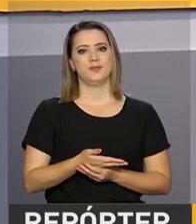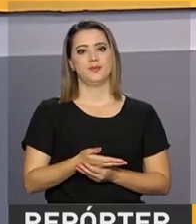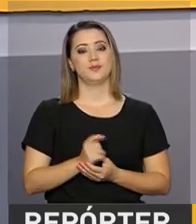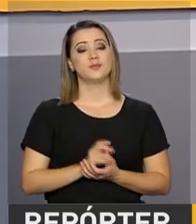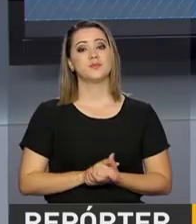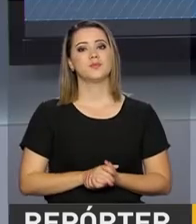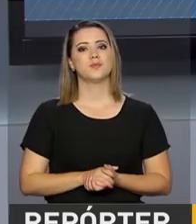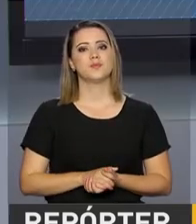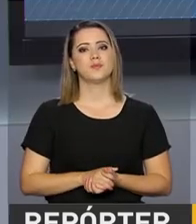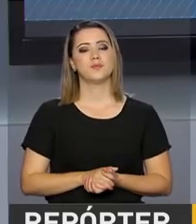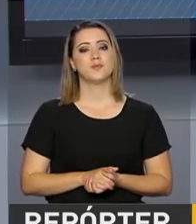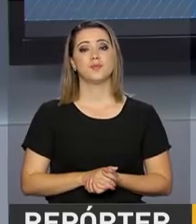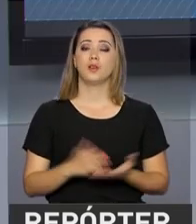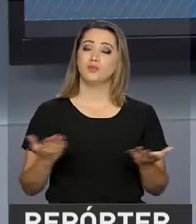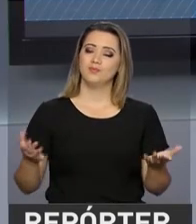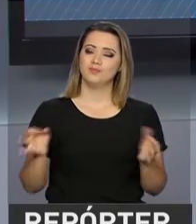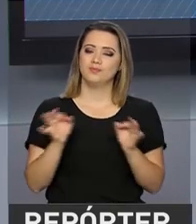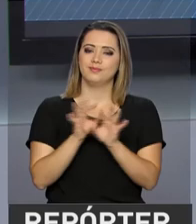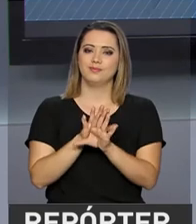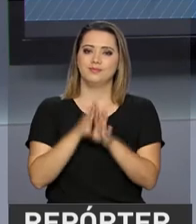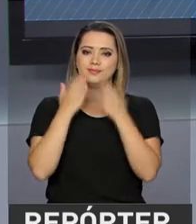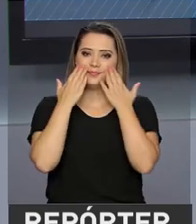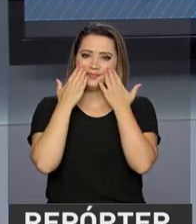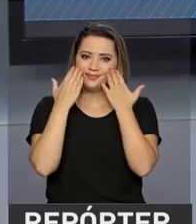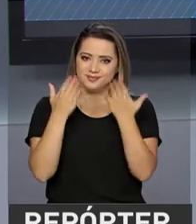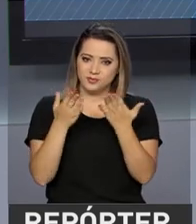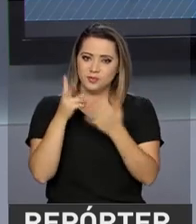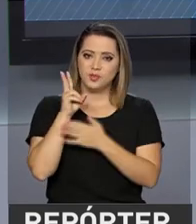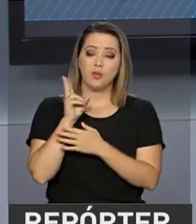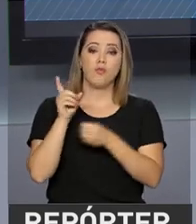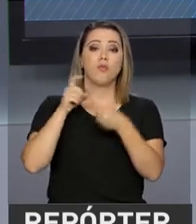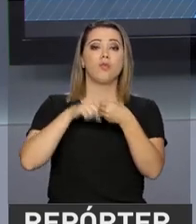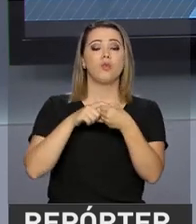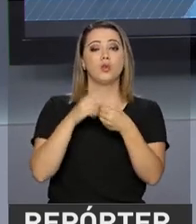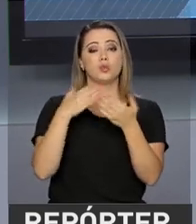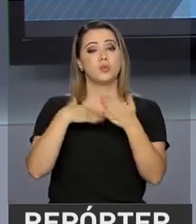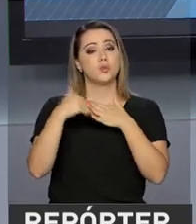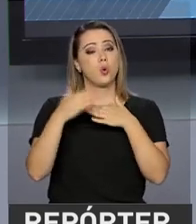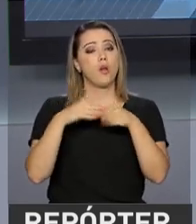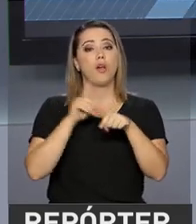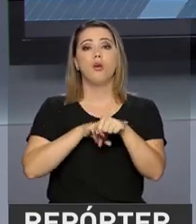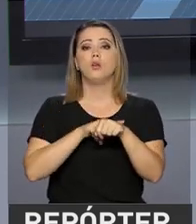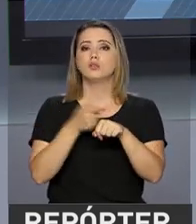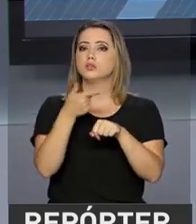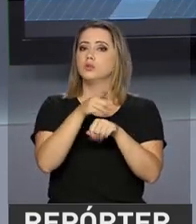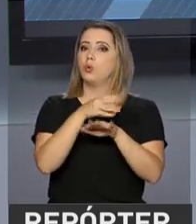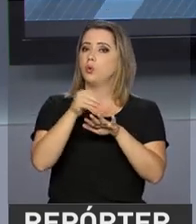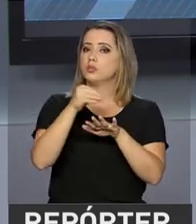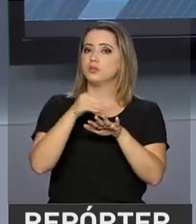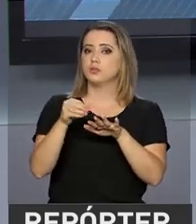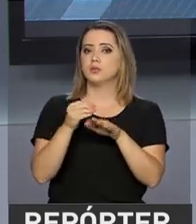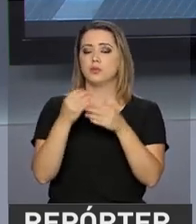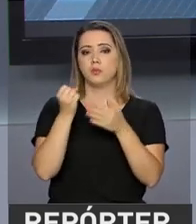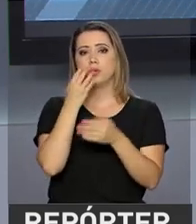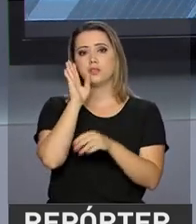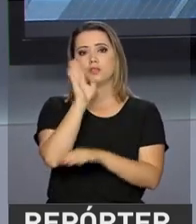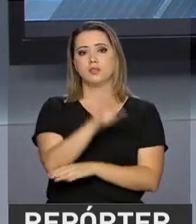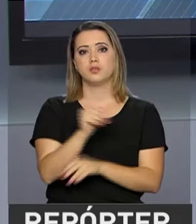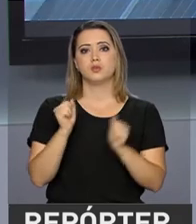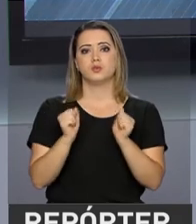www.redenacionalderadio.gov.br. O repórter NBR fica por aqui. Nós voltamos a qualquer momento com outras informações. Uma